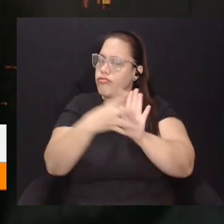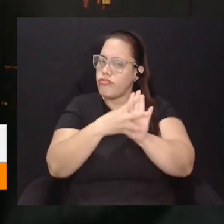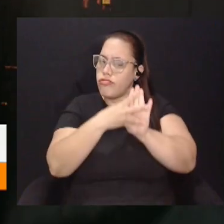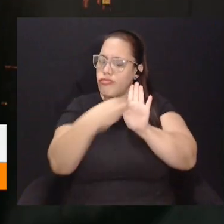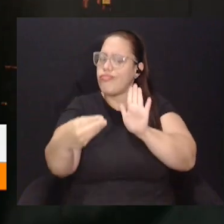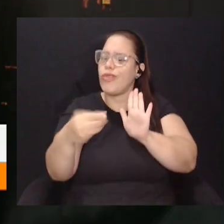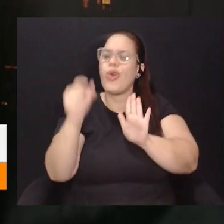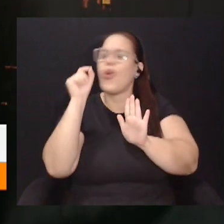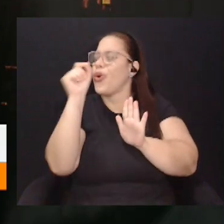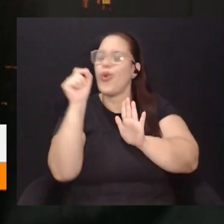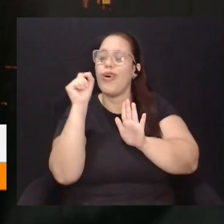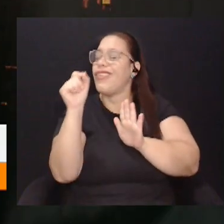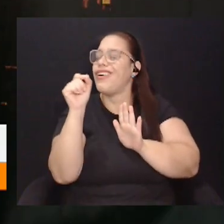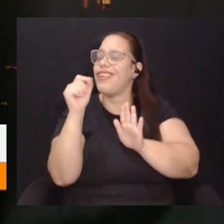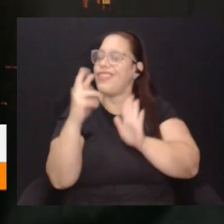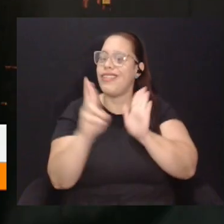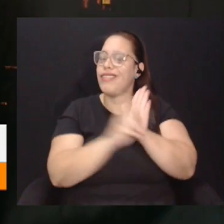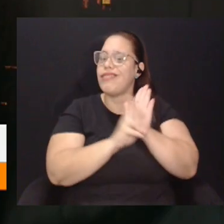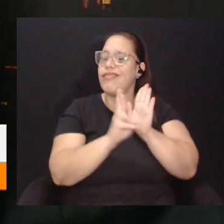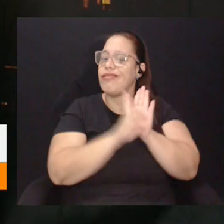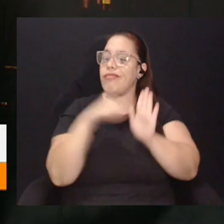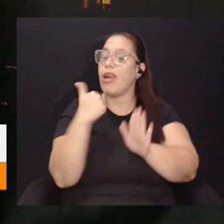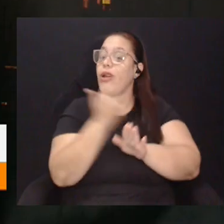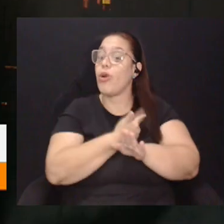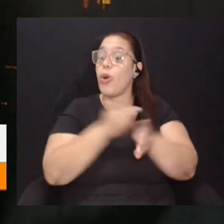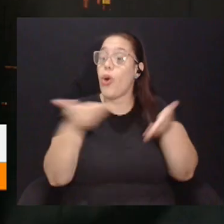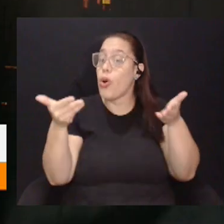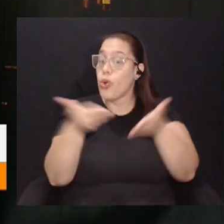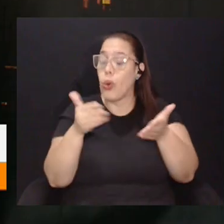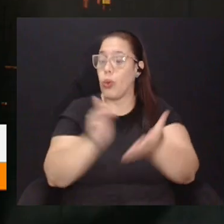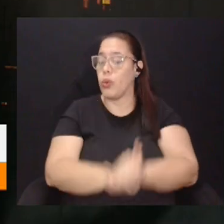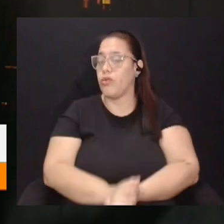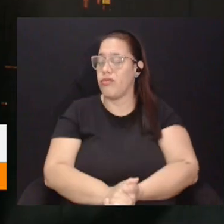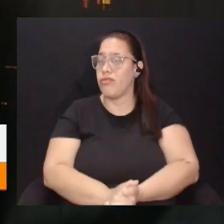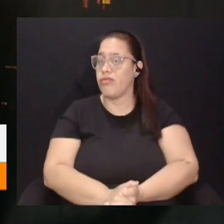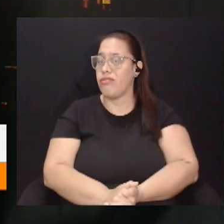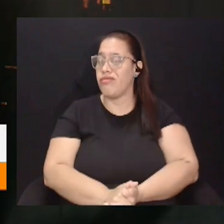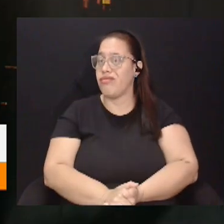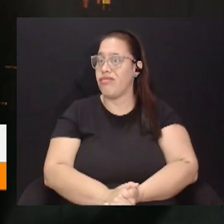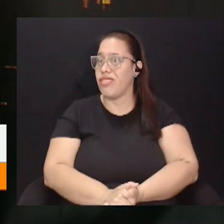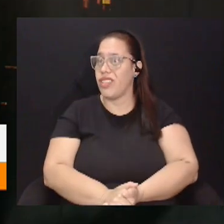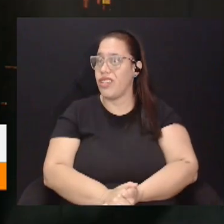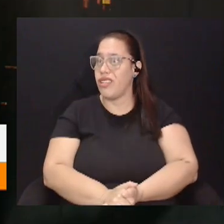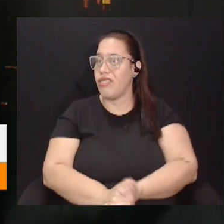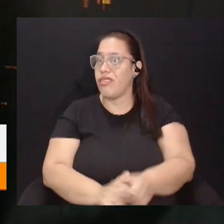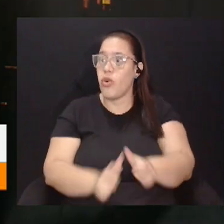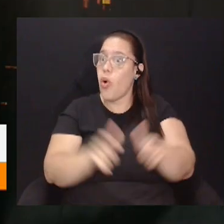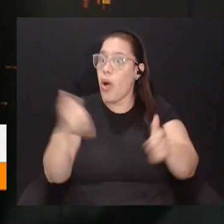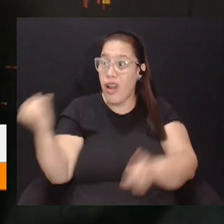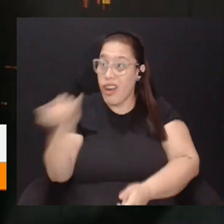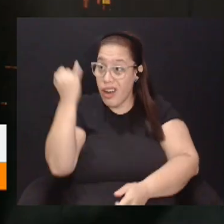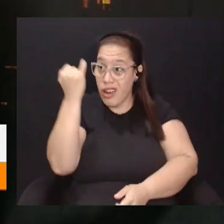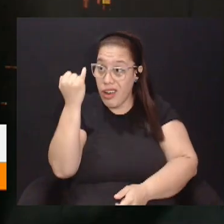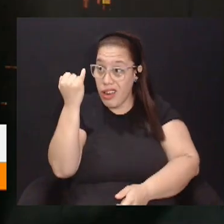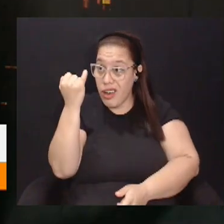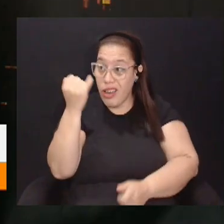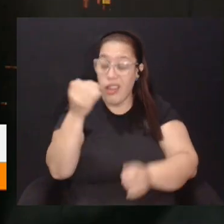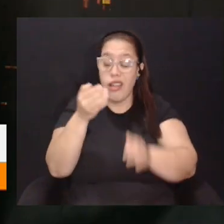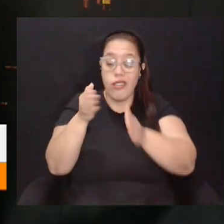isso representa para a gente hoje e qual é o tamanho da importância de estar se